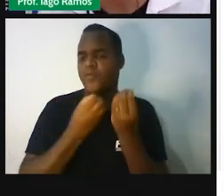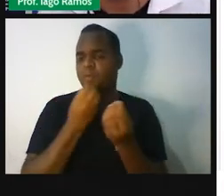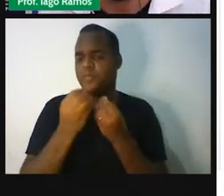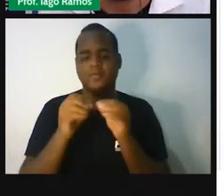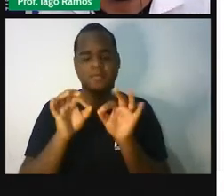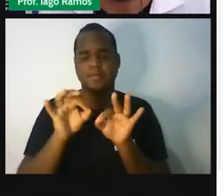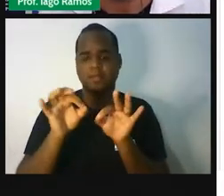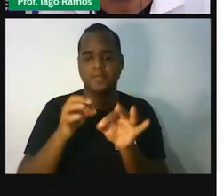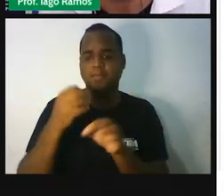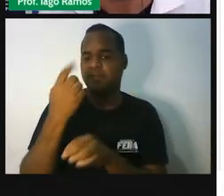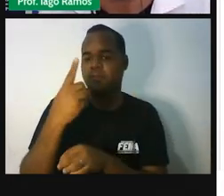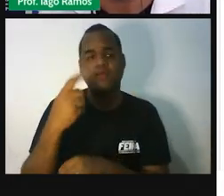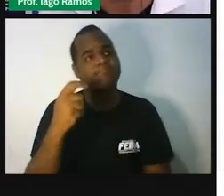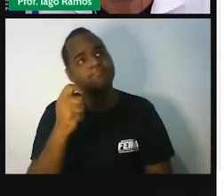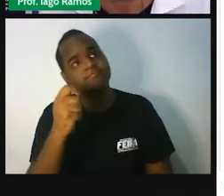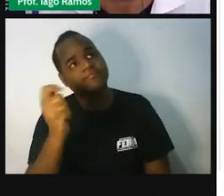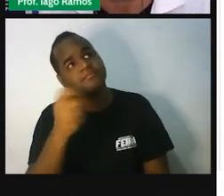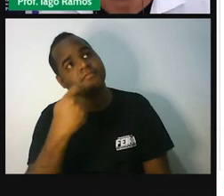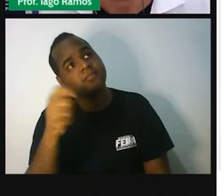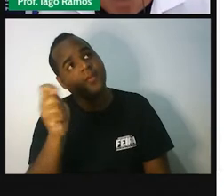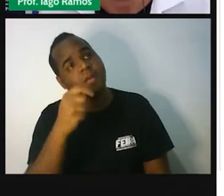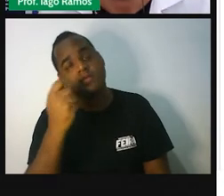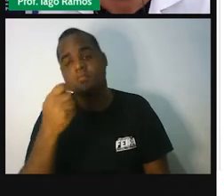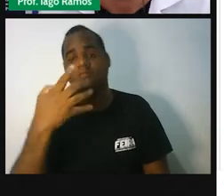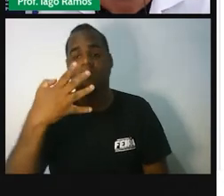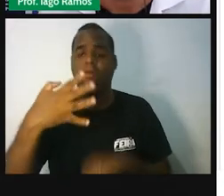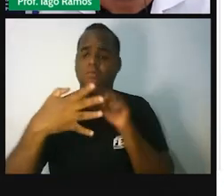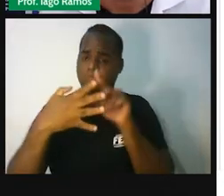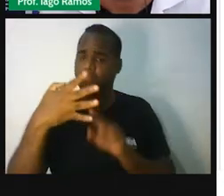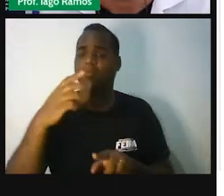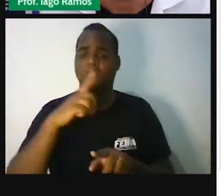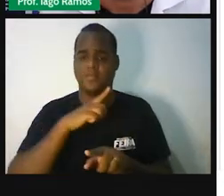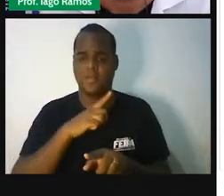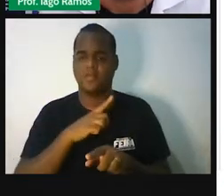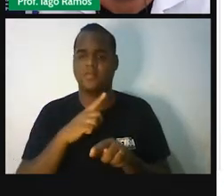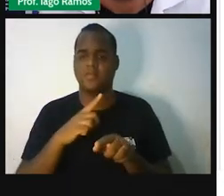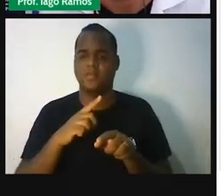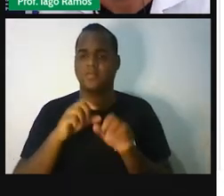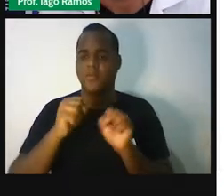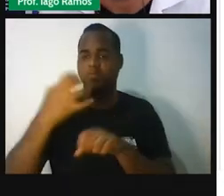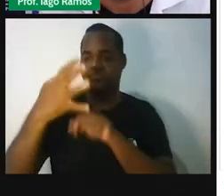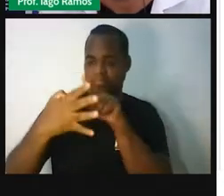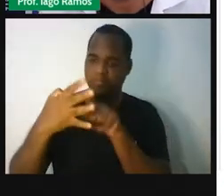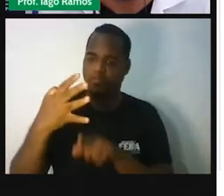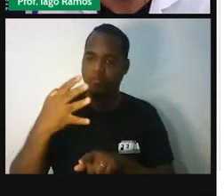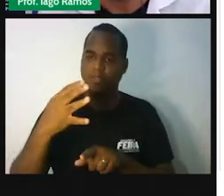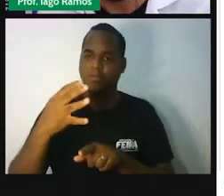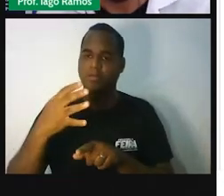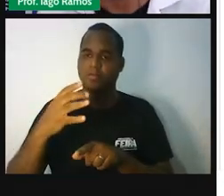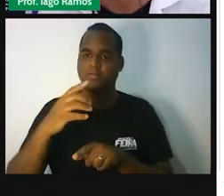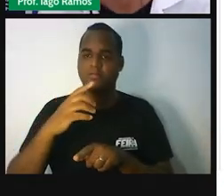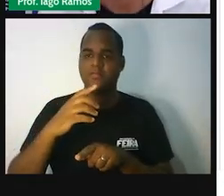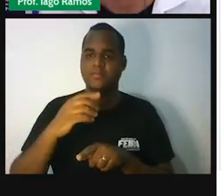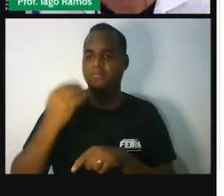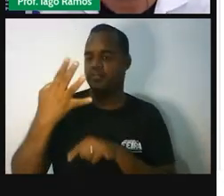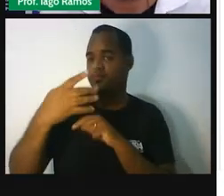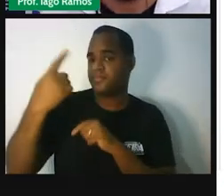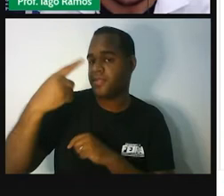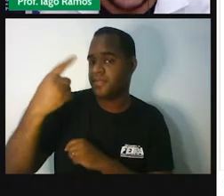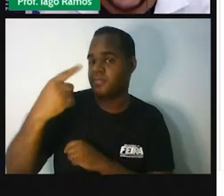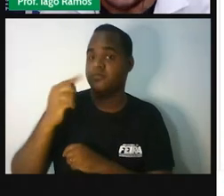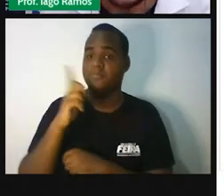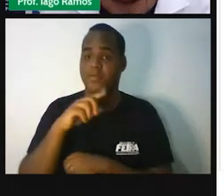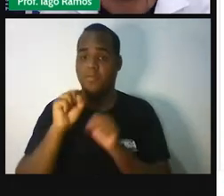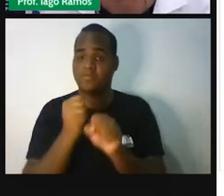primeira pipa? Você tem quatro opções, olha só. Você pode fazer A pipa, a primeira pipa que você vai fazer pode